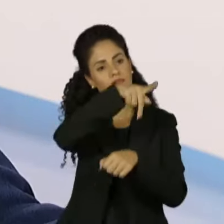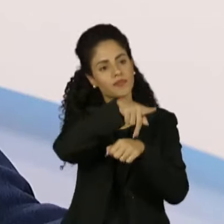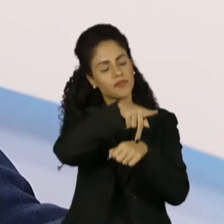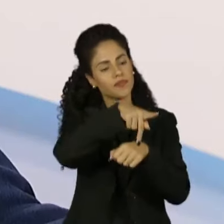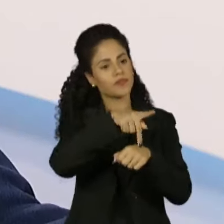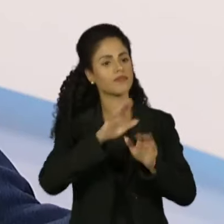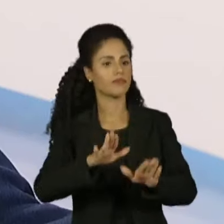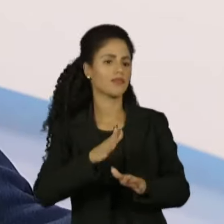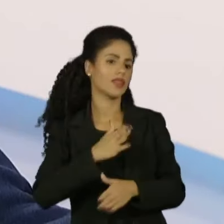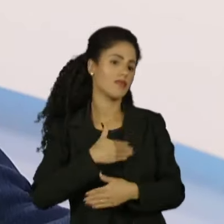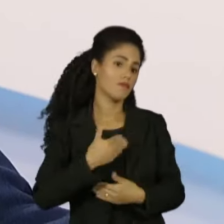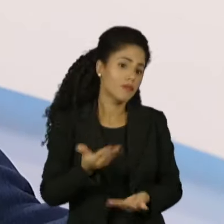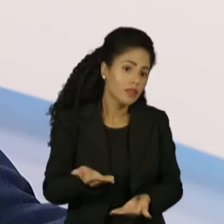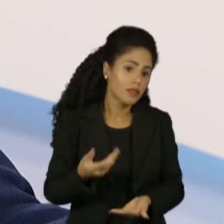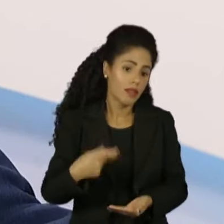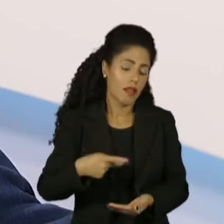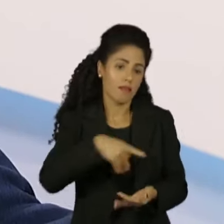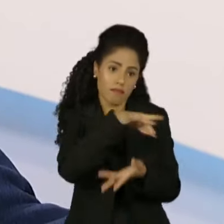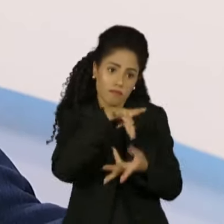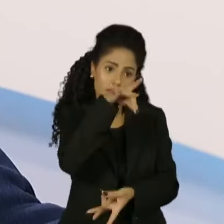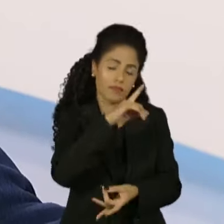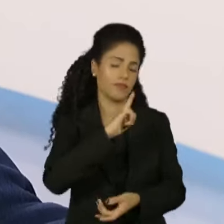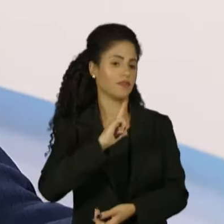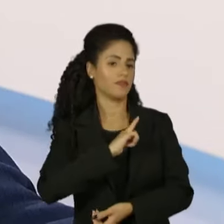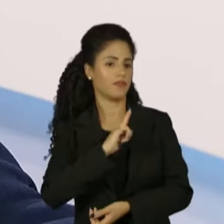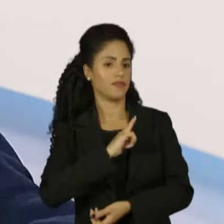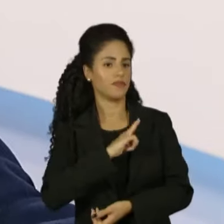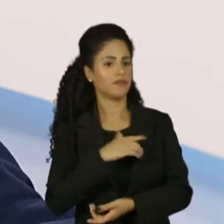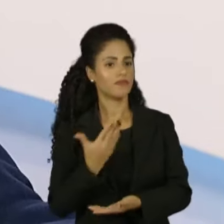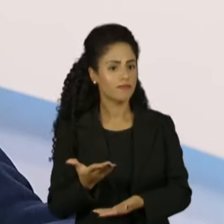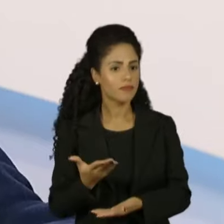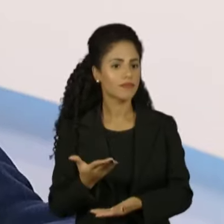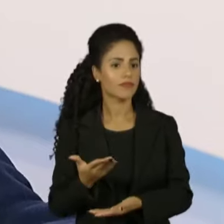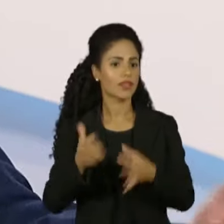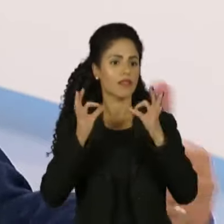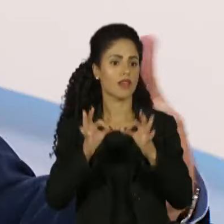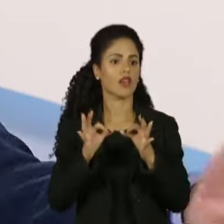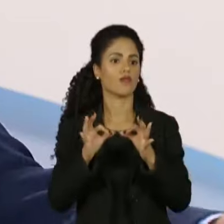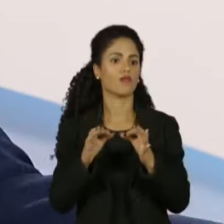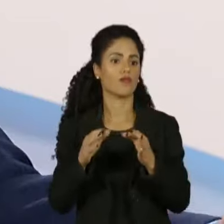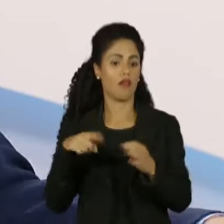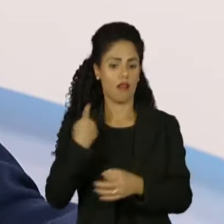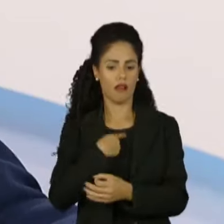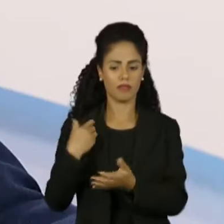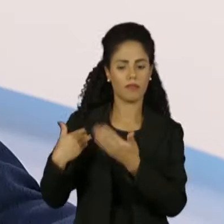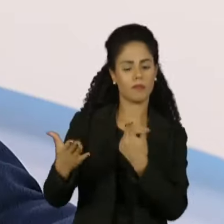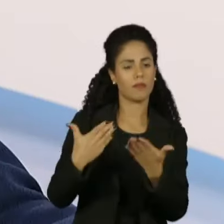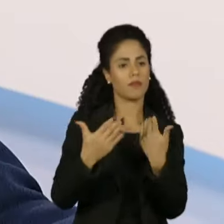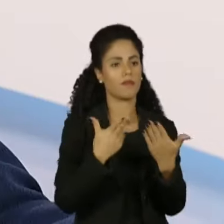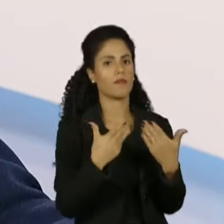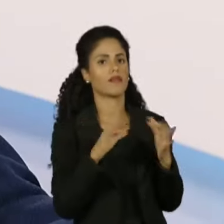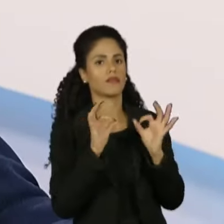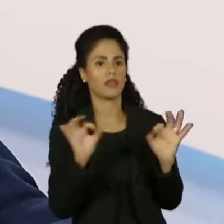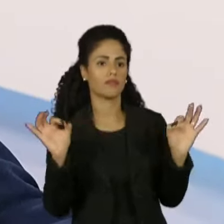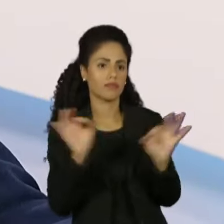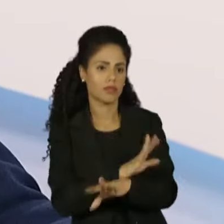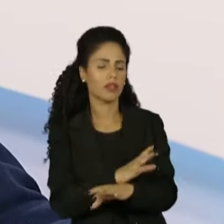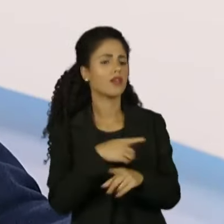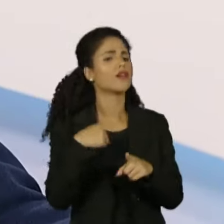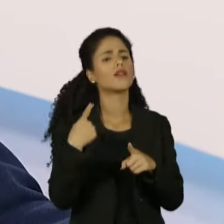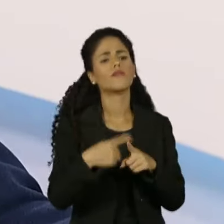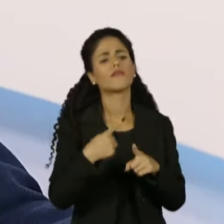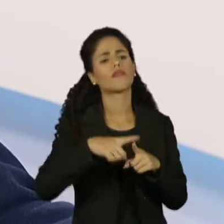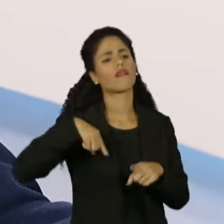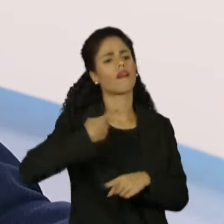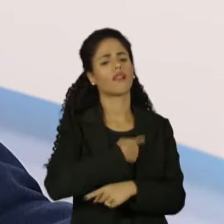é uma disfuncionalidade na nossa democracia, ela se concretiza com a nossa conversa. Por que que nós